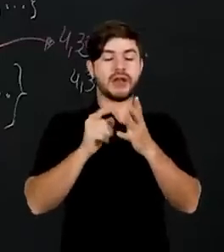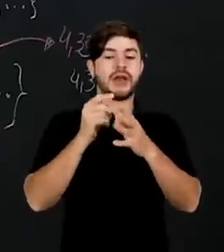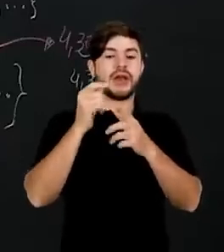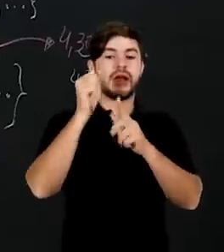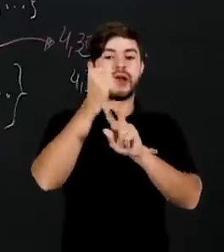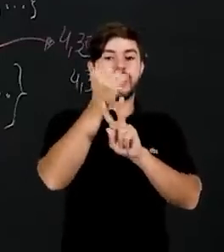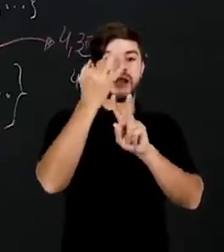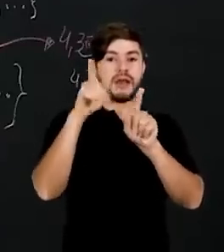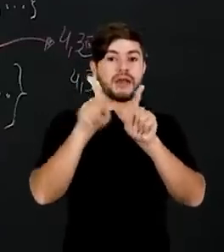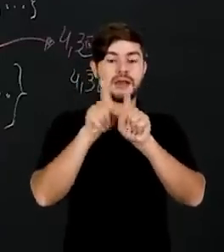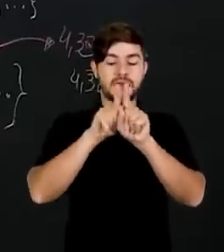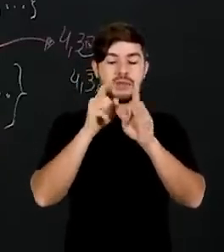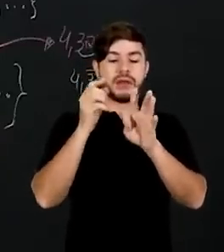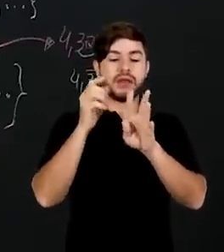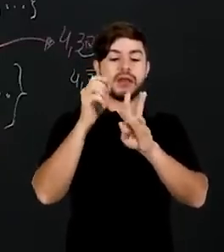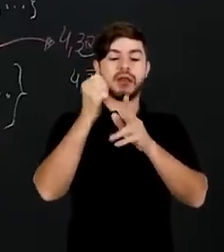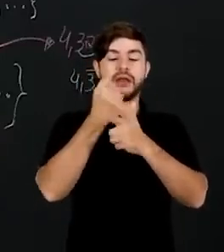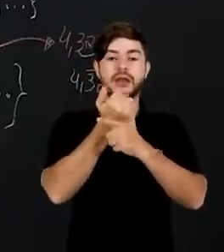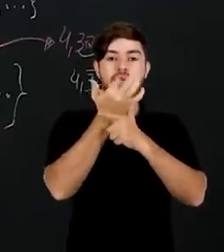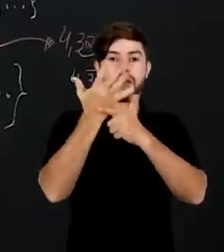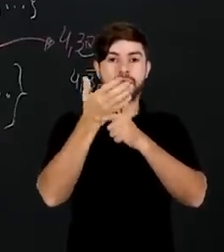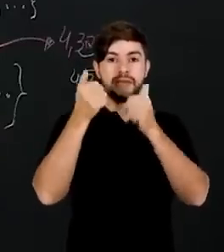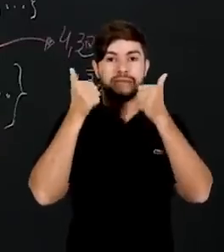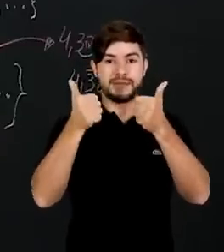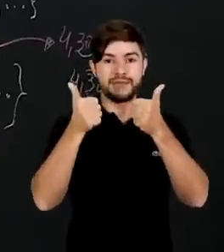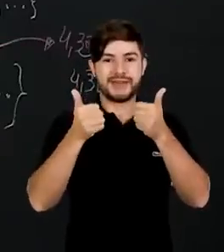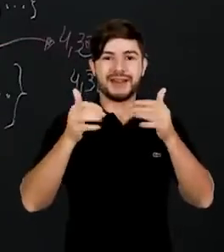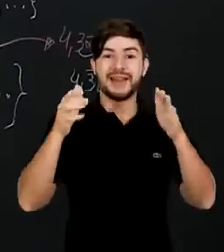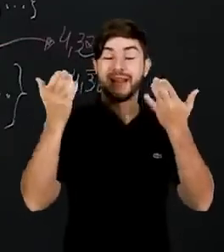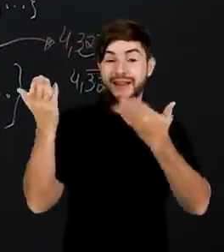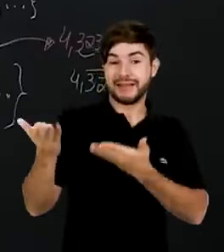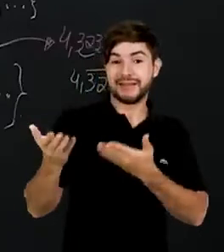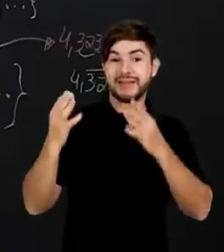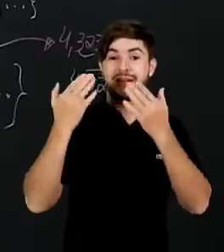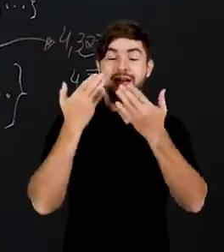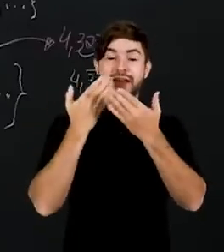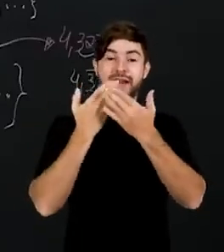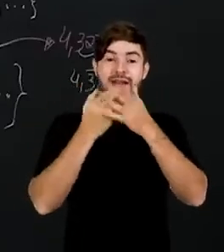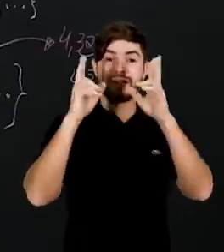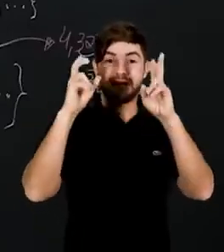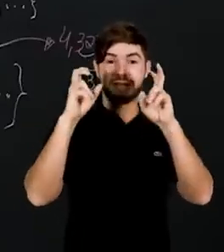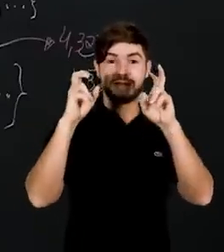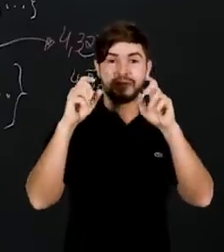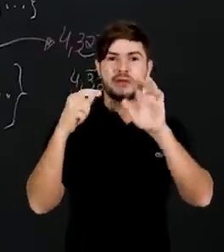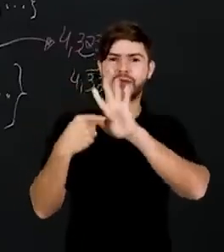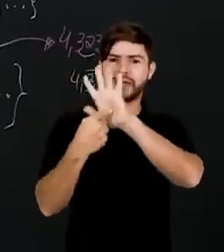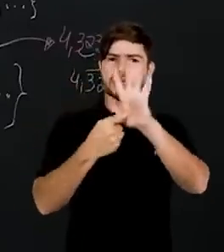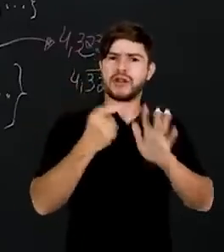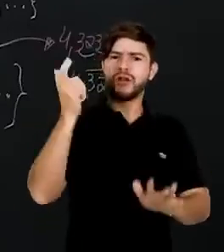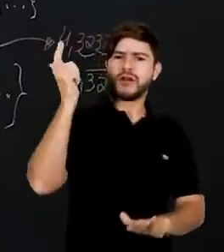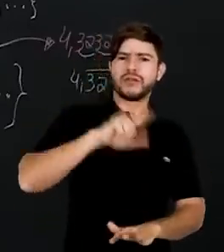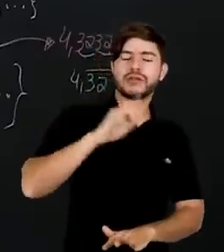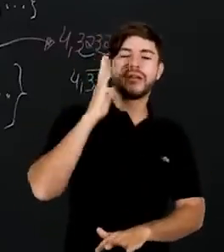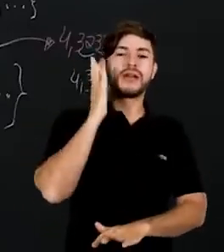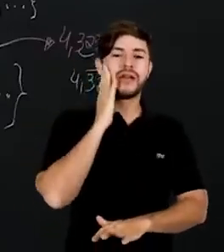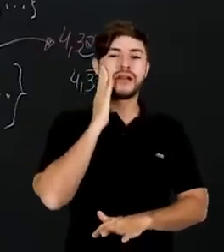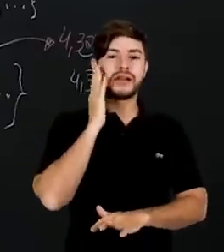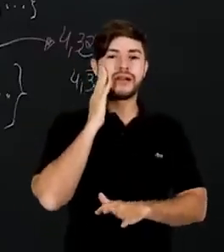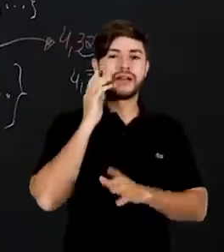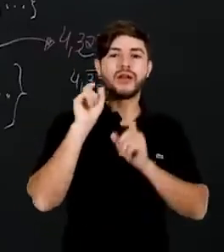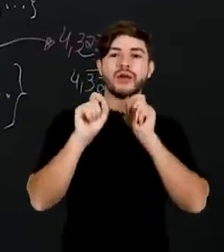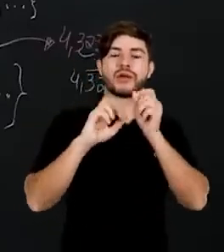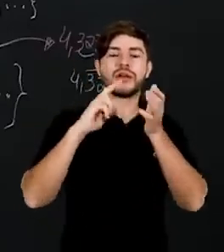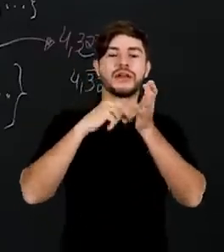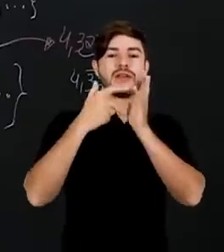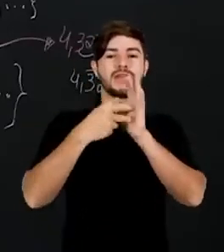e irracionais. Beleza, pessoal? Então, essa nossa aula foi realmente dada para que você tivesse a noção do que são